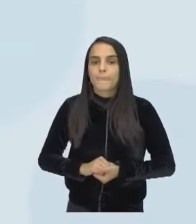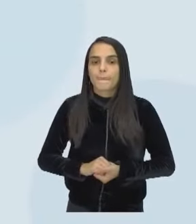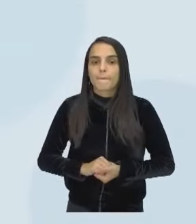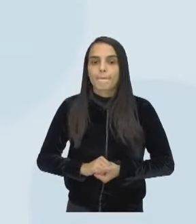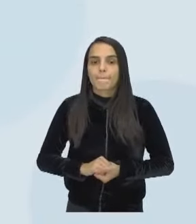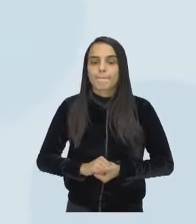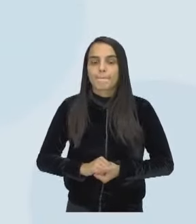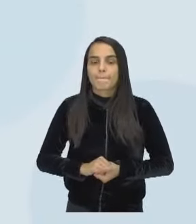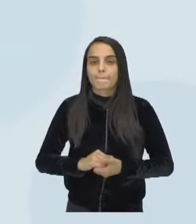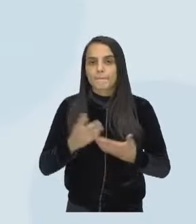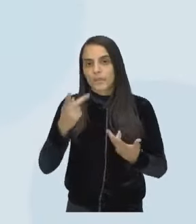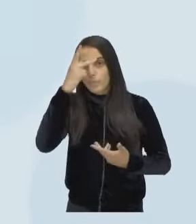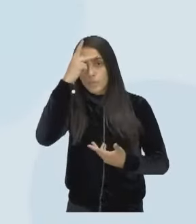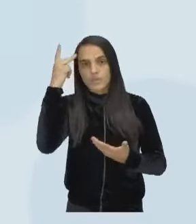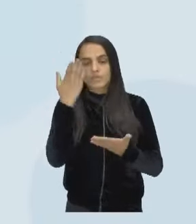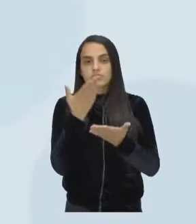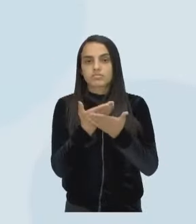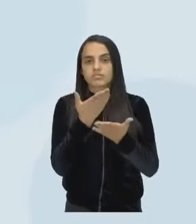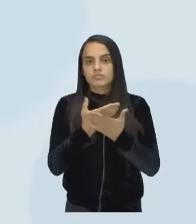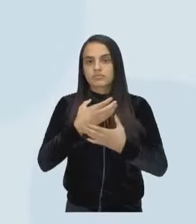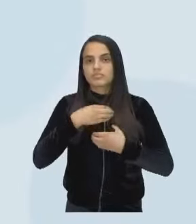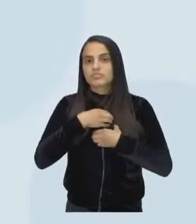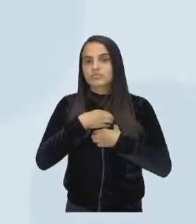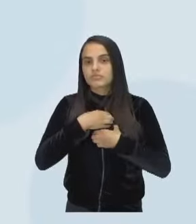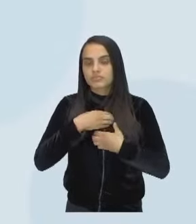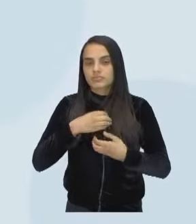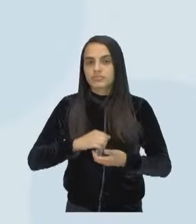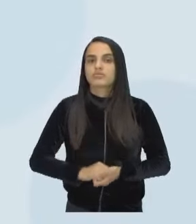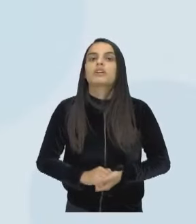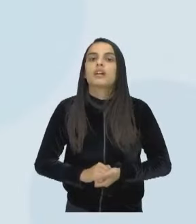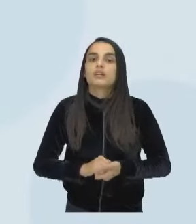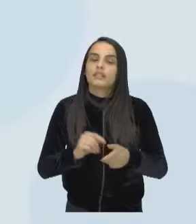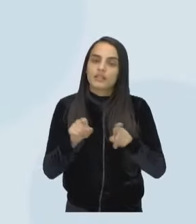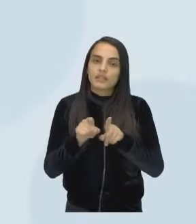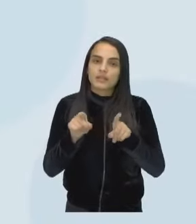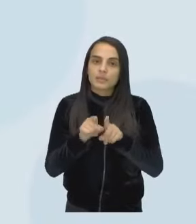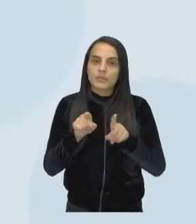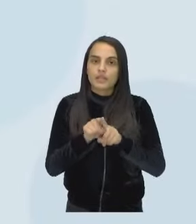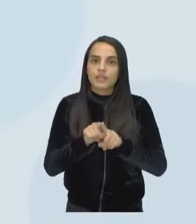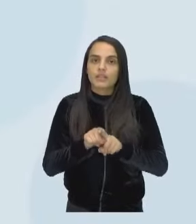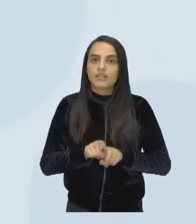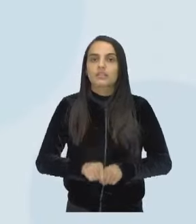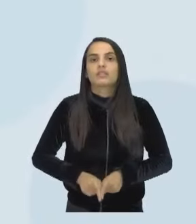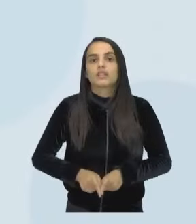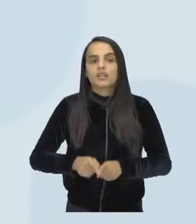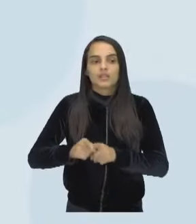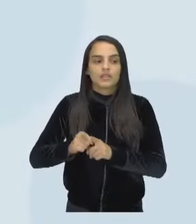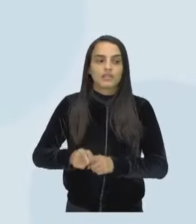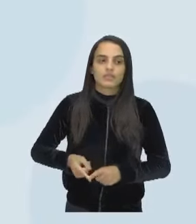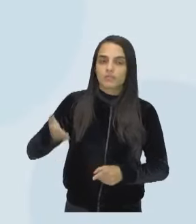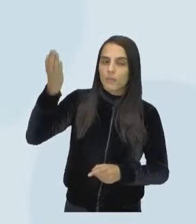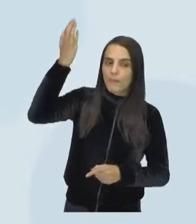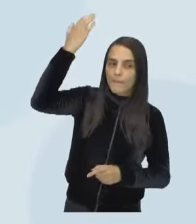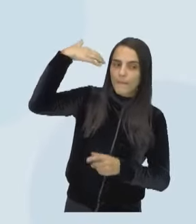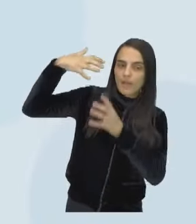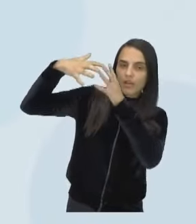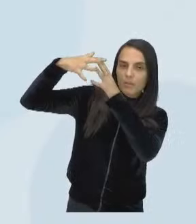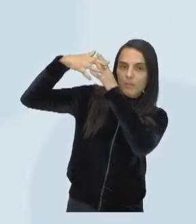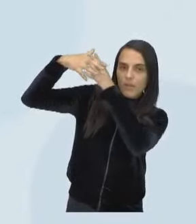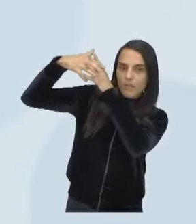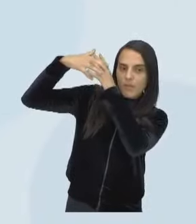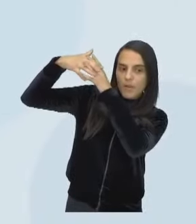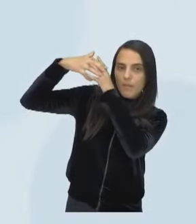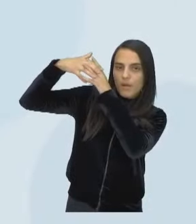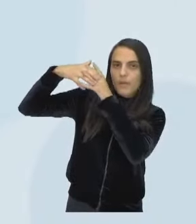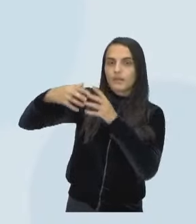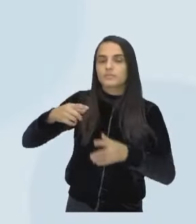isso. Então, a pessoa que estuda o comportamento e a forma com que a mente trabalha. E